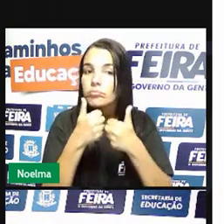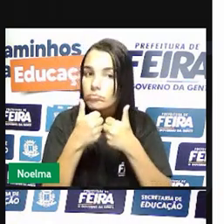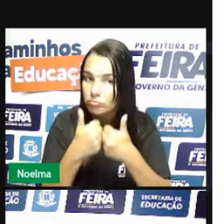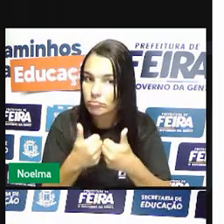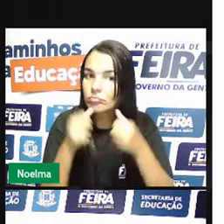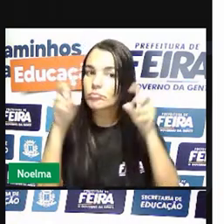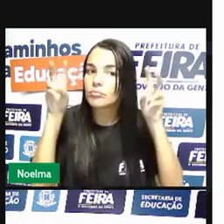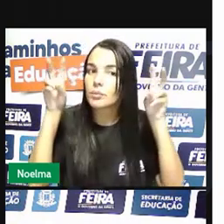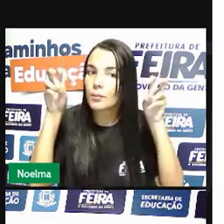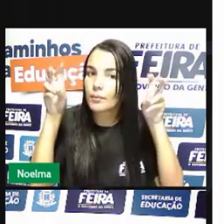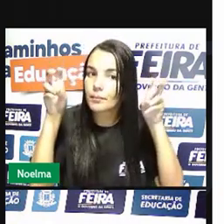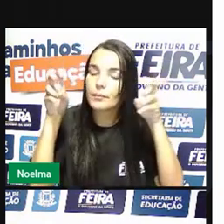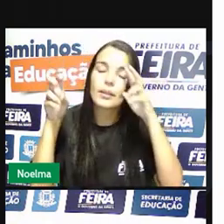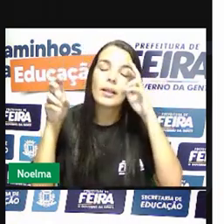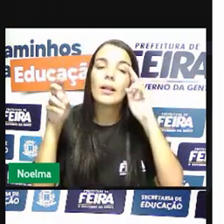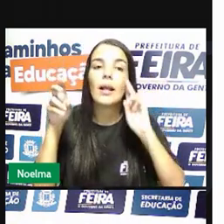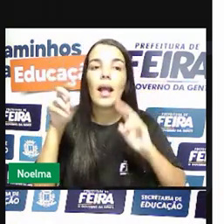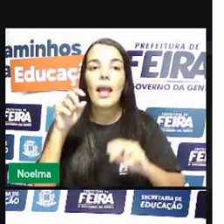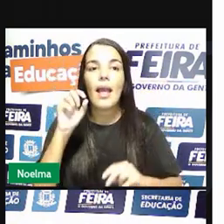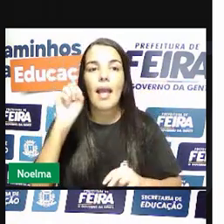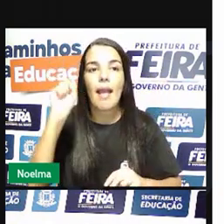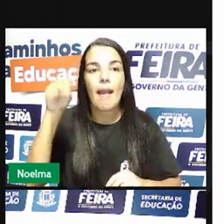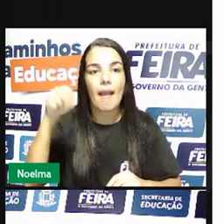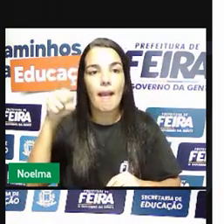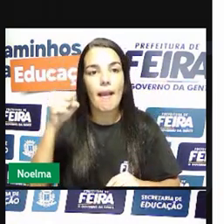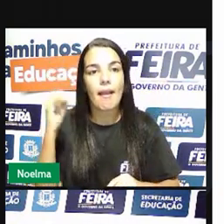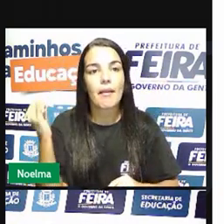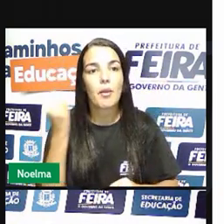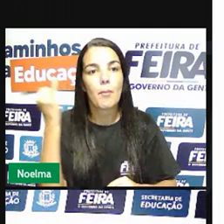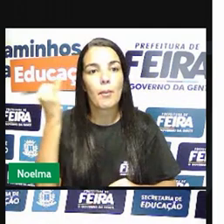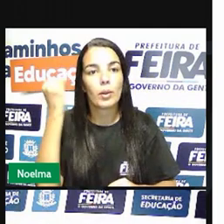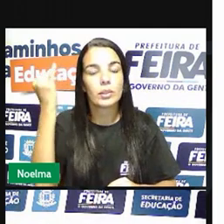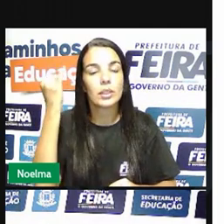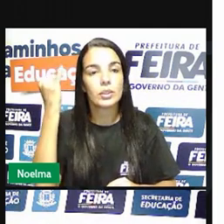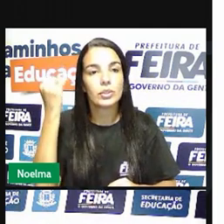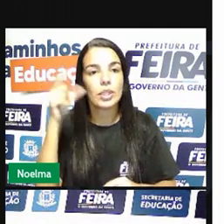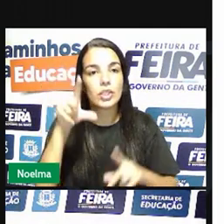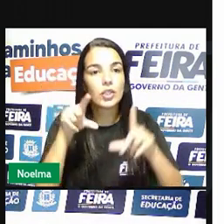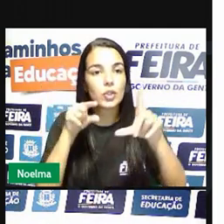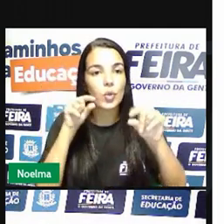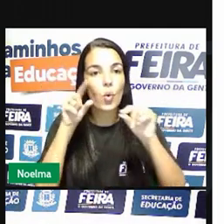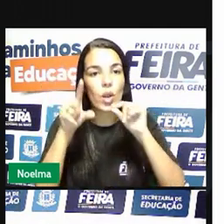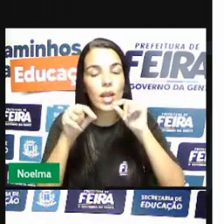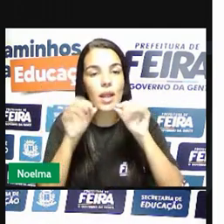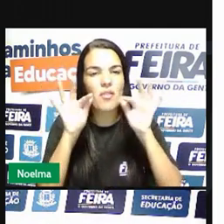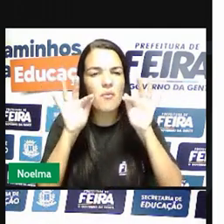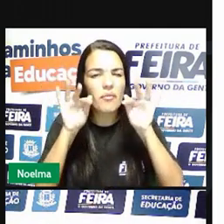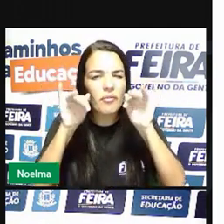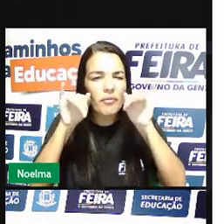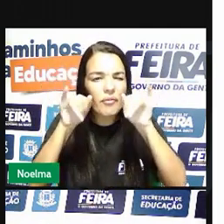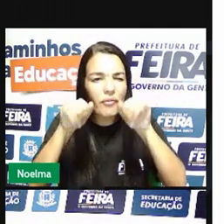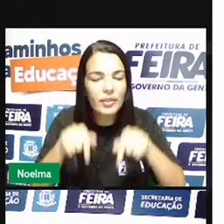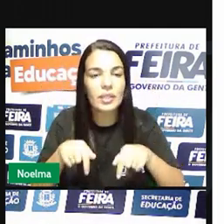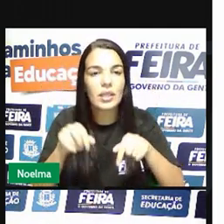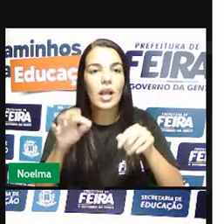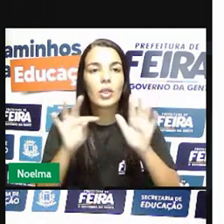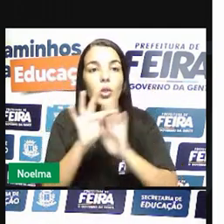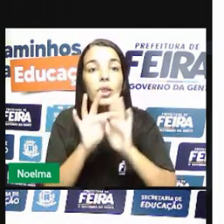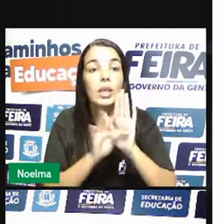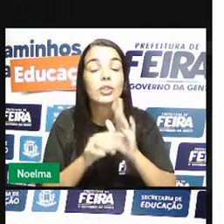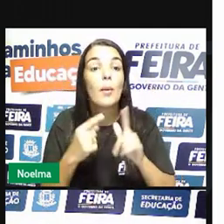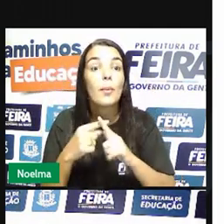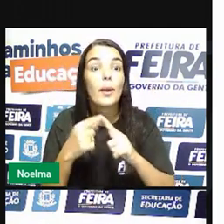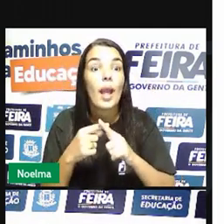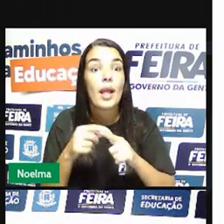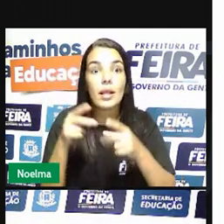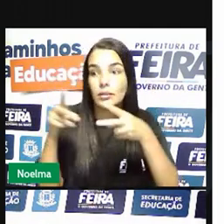sim. O título é interessante que ele seja escolhido no final do texto, porque o título é o que vai chamar a atenção do leitor a ler